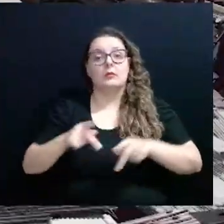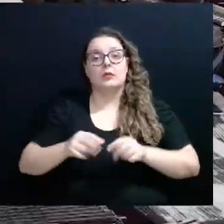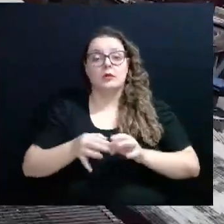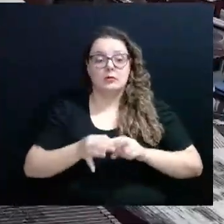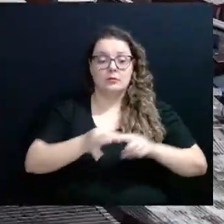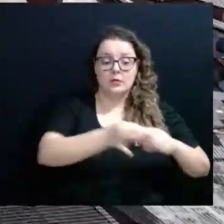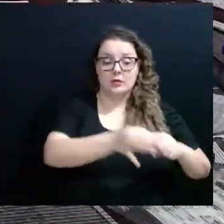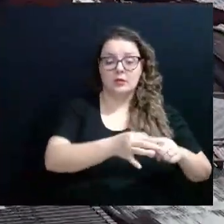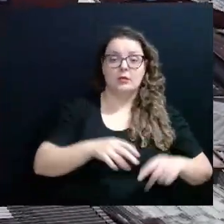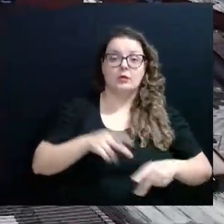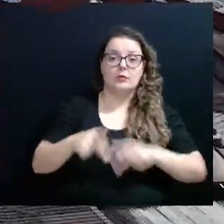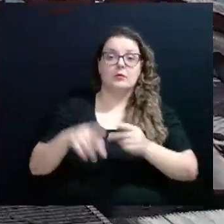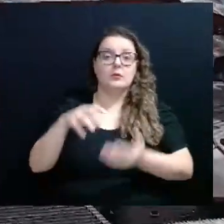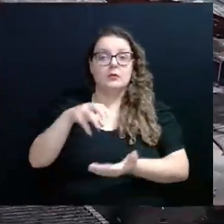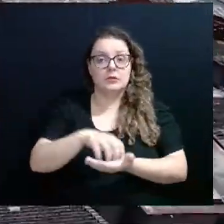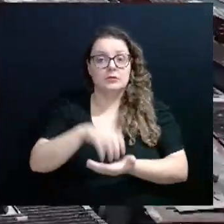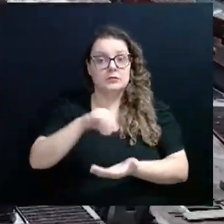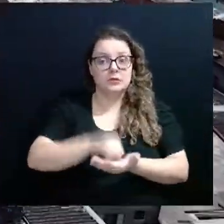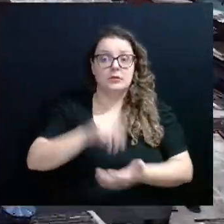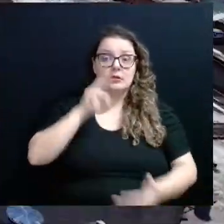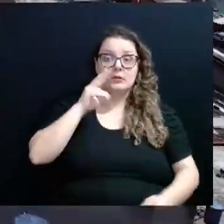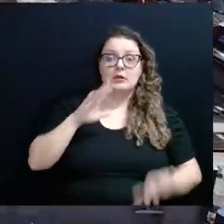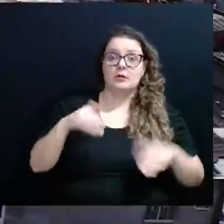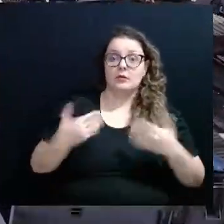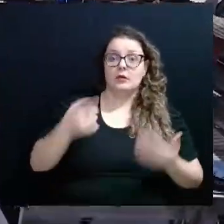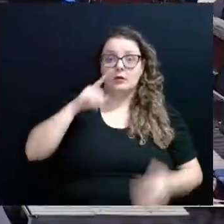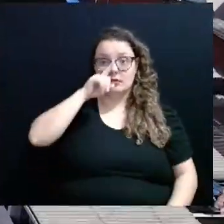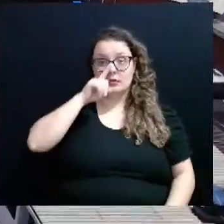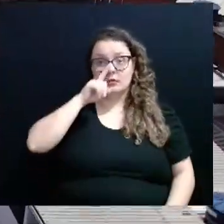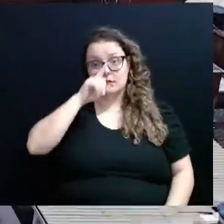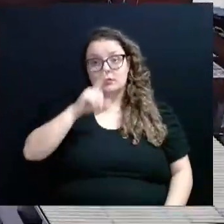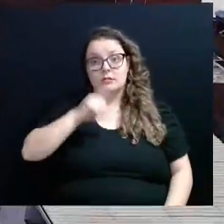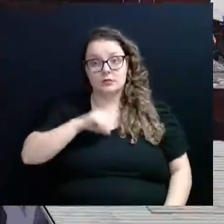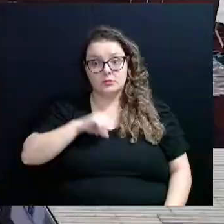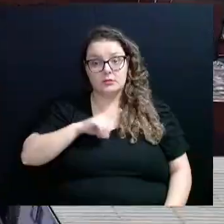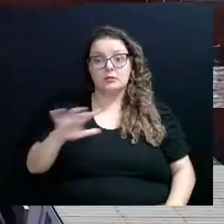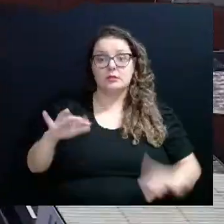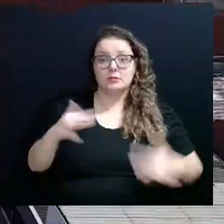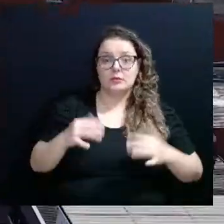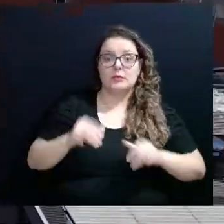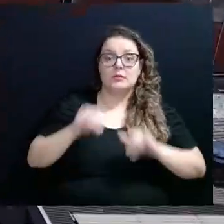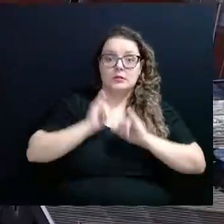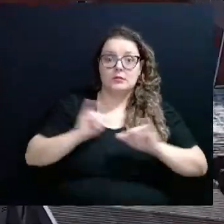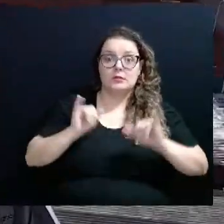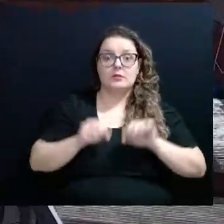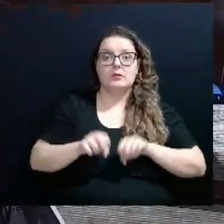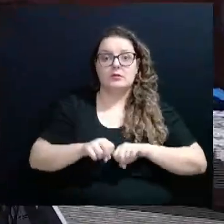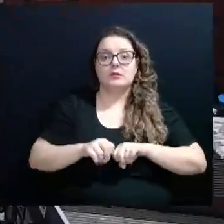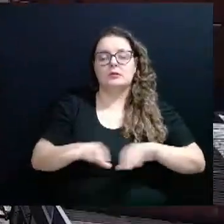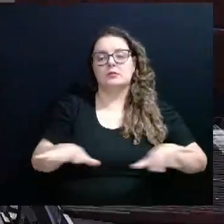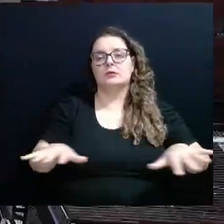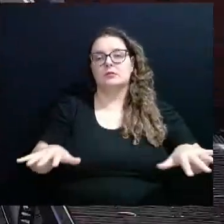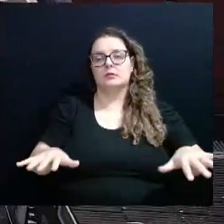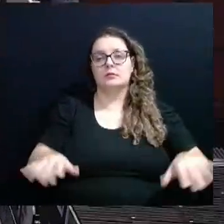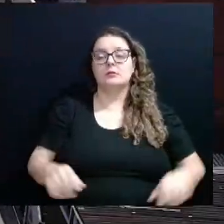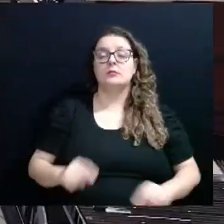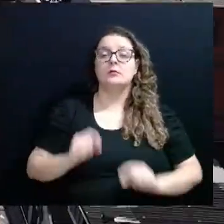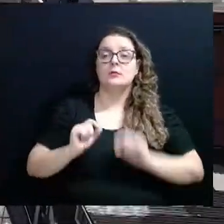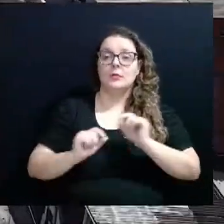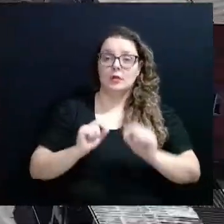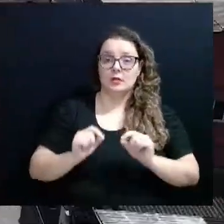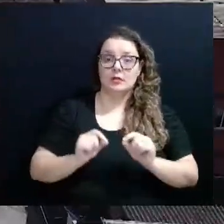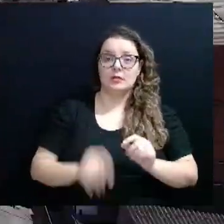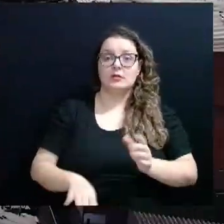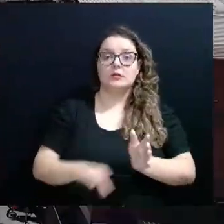central, ver a que riscos elas estão sendo expostas e divulgar essas informações, para que a gente chegue no passo 3,